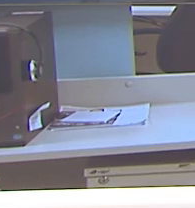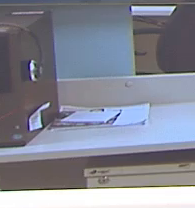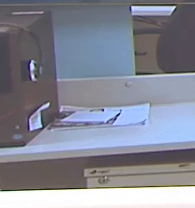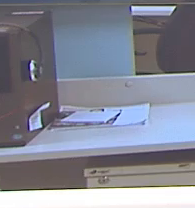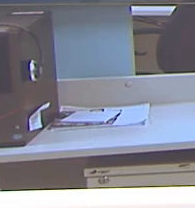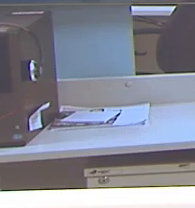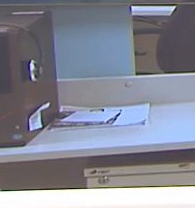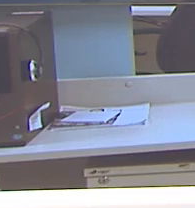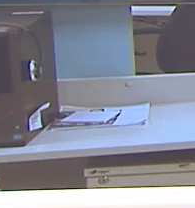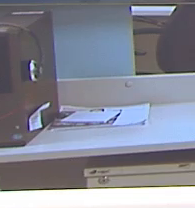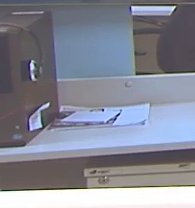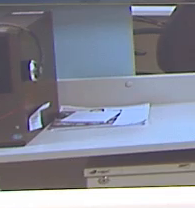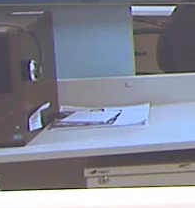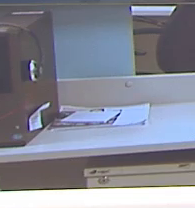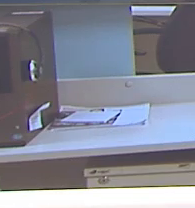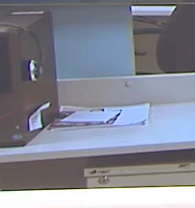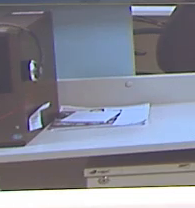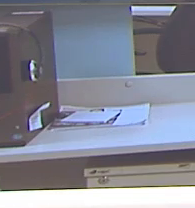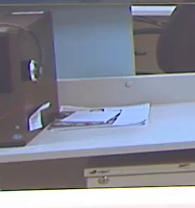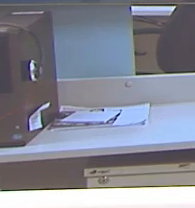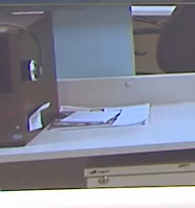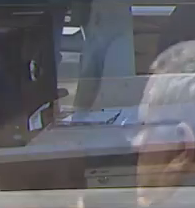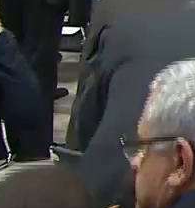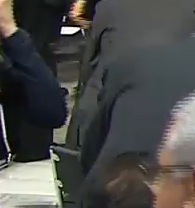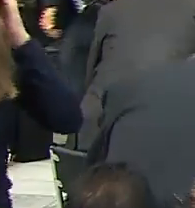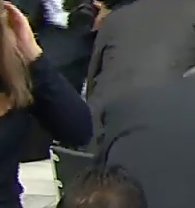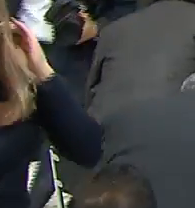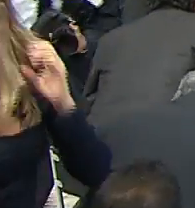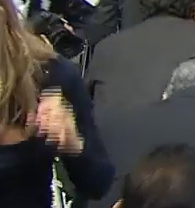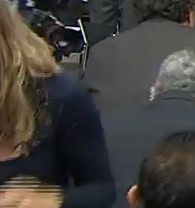O presidente em exercício Michel Temer participa.